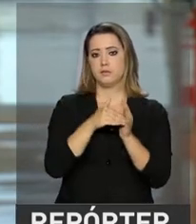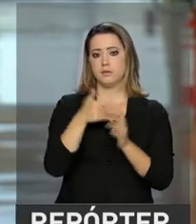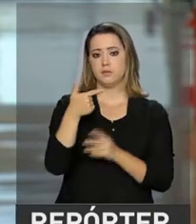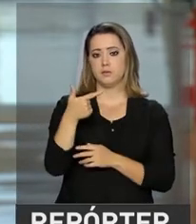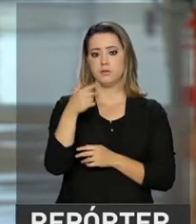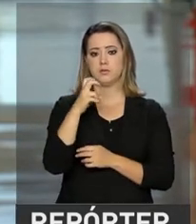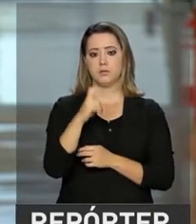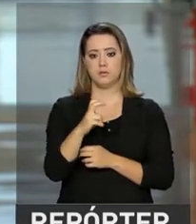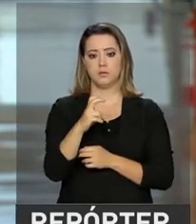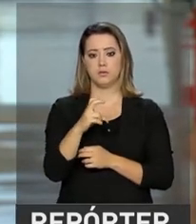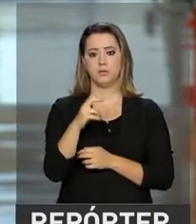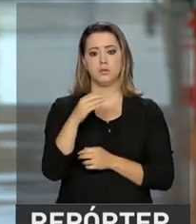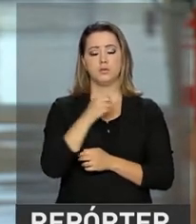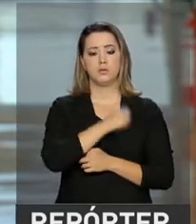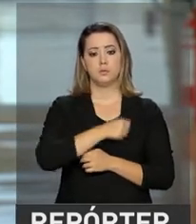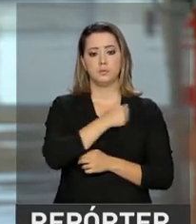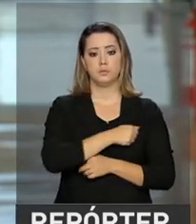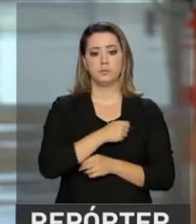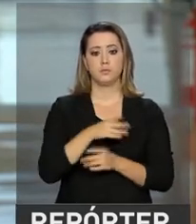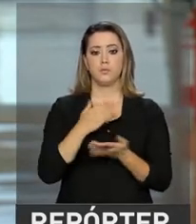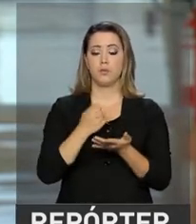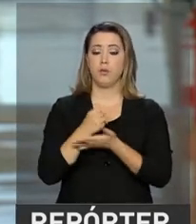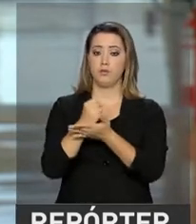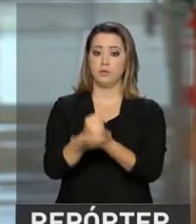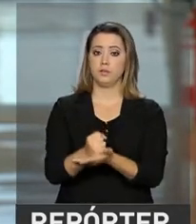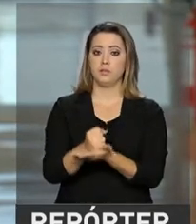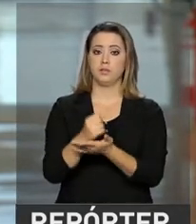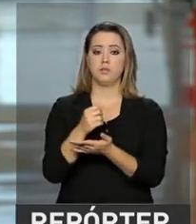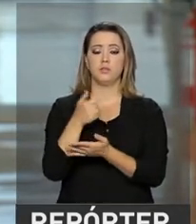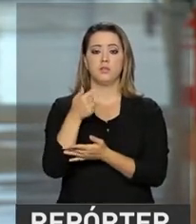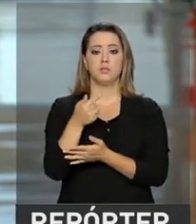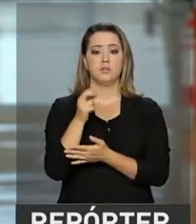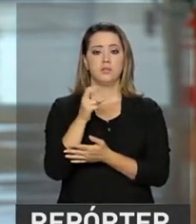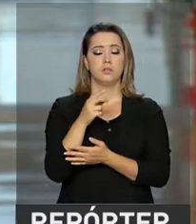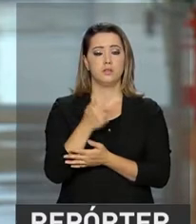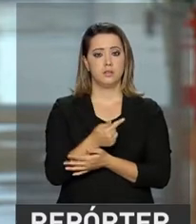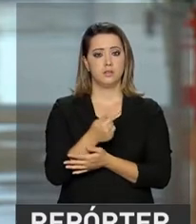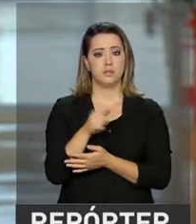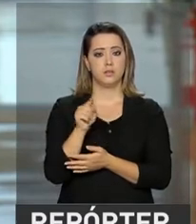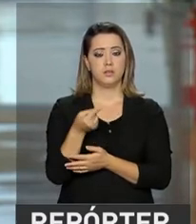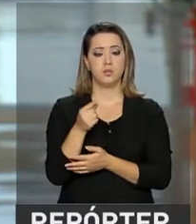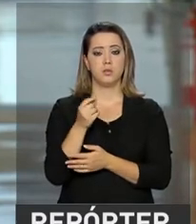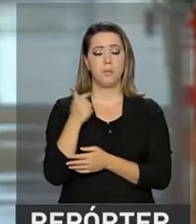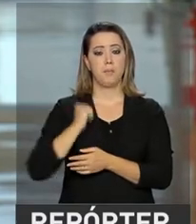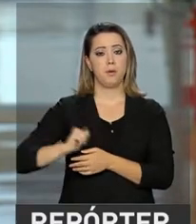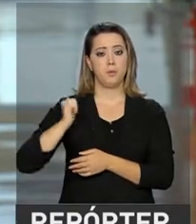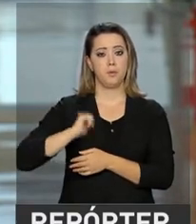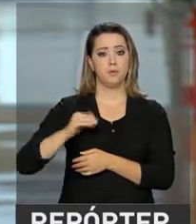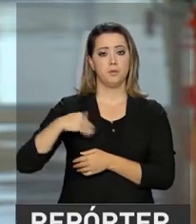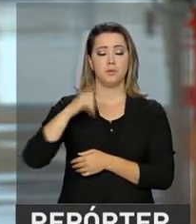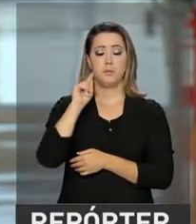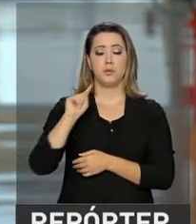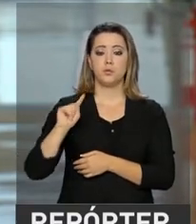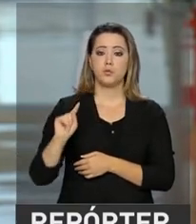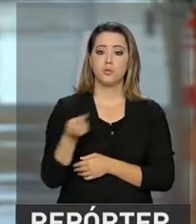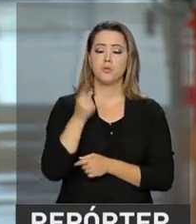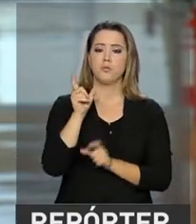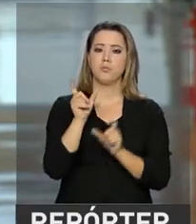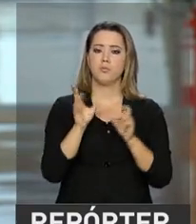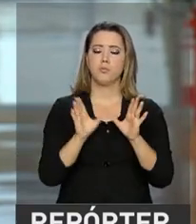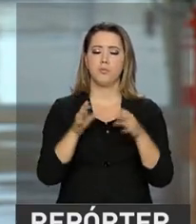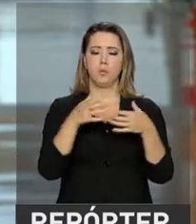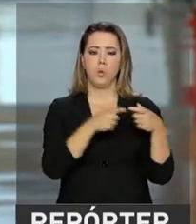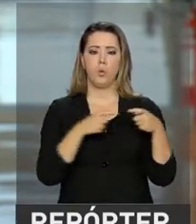25 de agosto estão sendo oferecidas 77 mil bolsas e mais de mil instituições particulares de